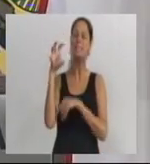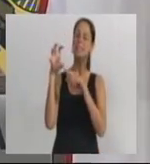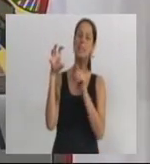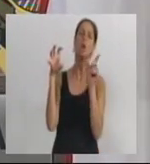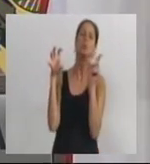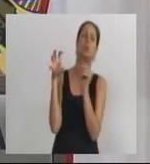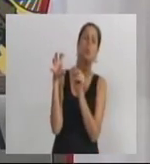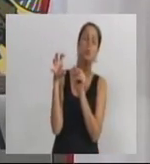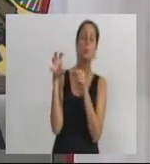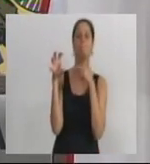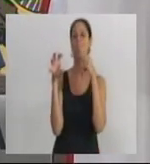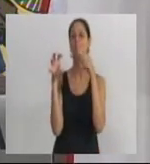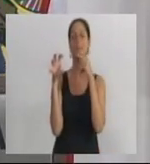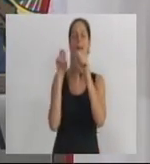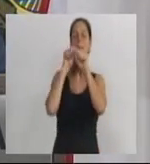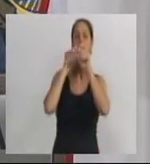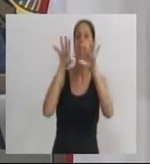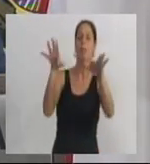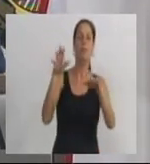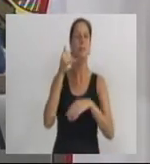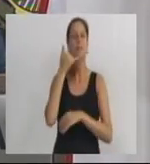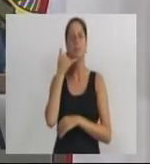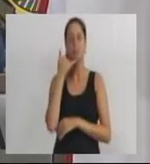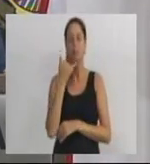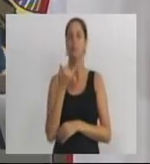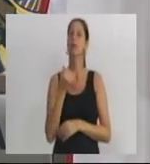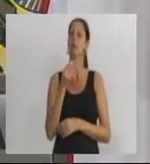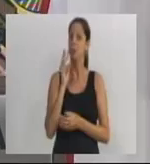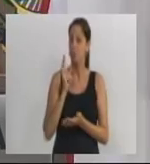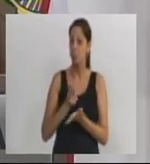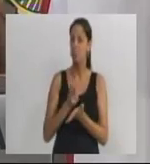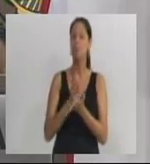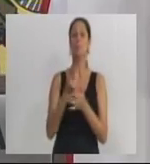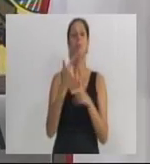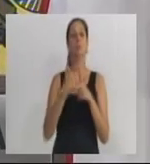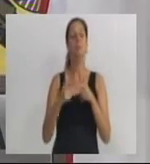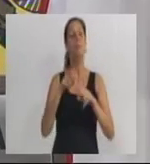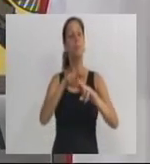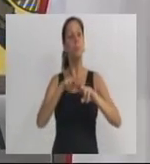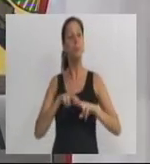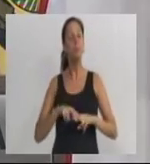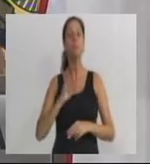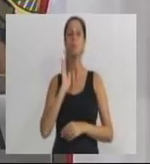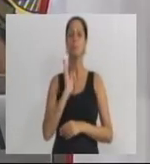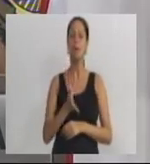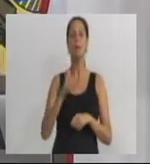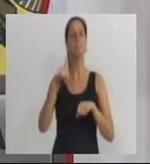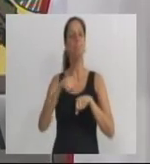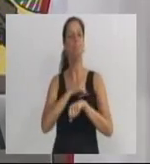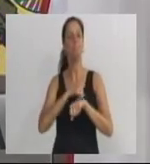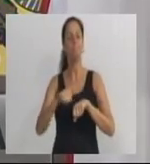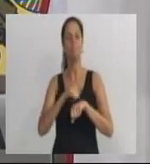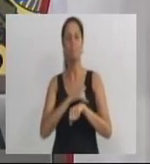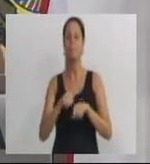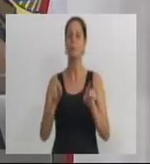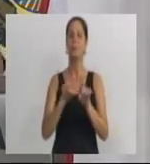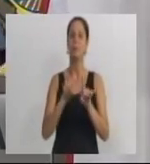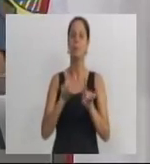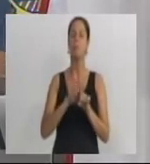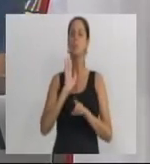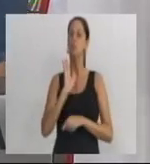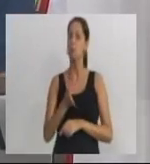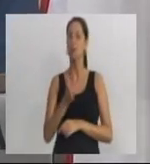parte, uma parte muito pequena por sinal do problema da telefonia. Por isso que a gente teve várias tratativas, várias previsões, inclusive em